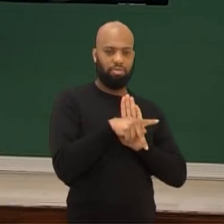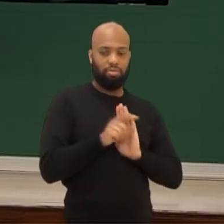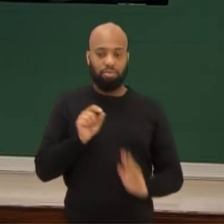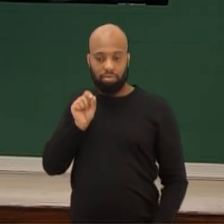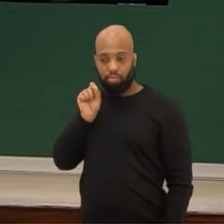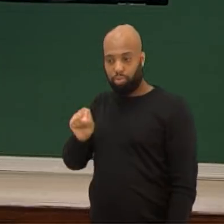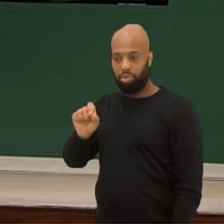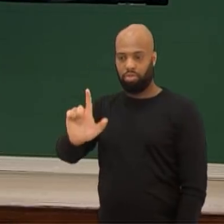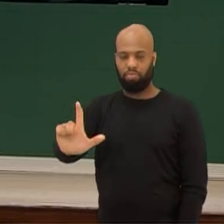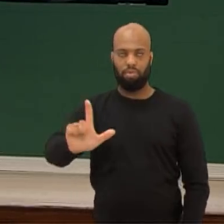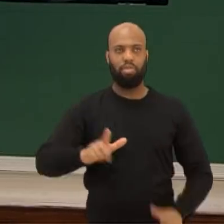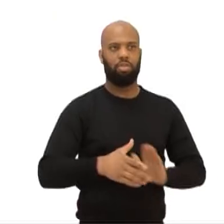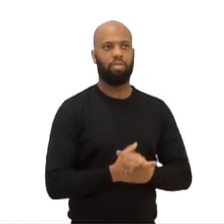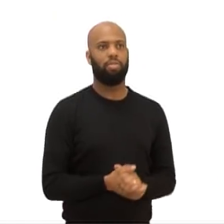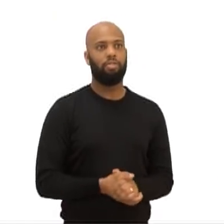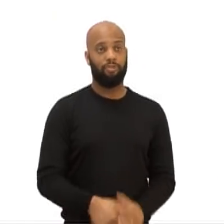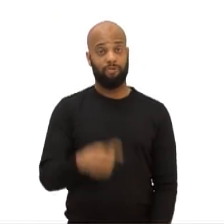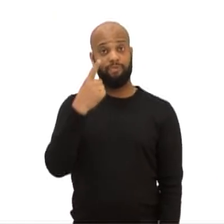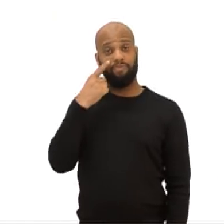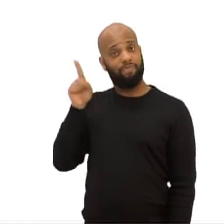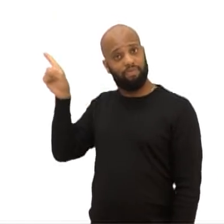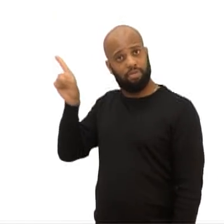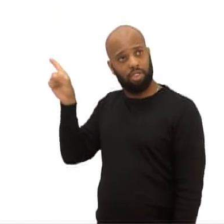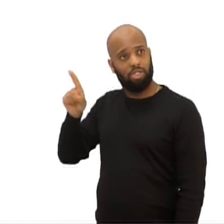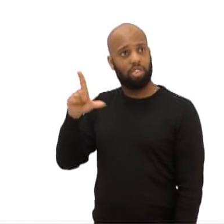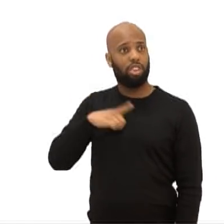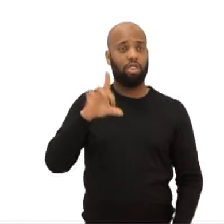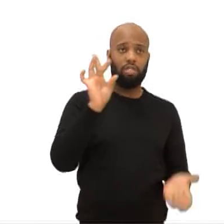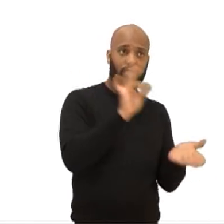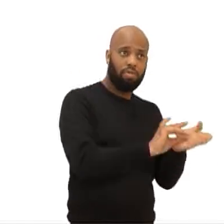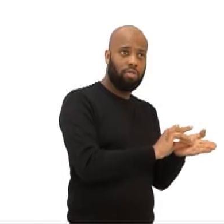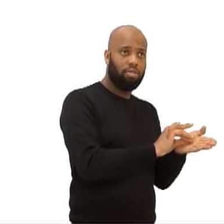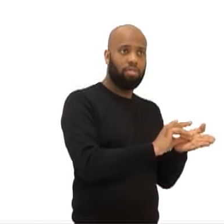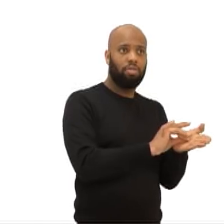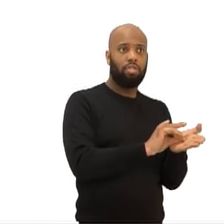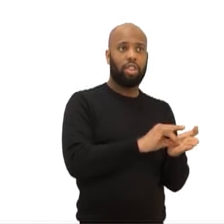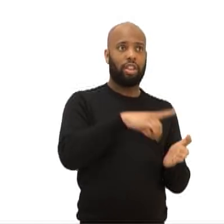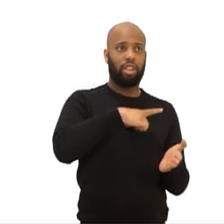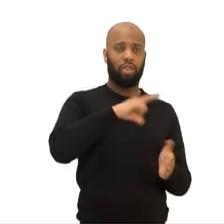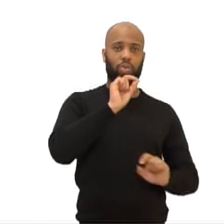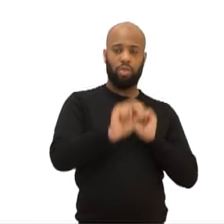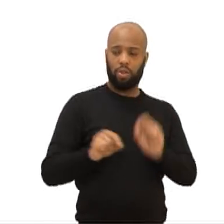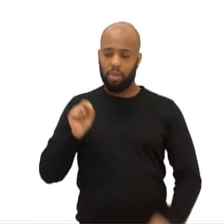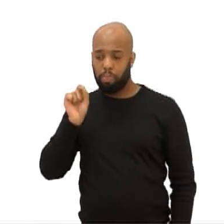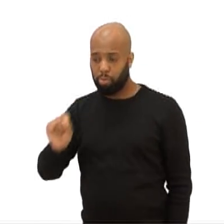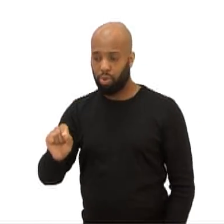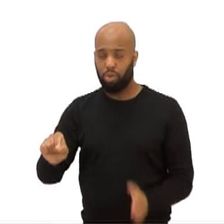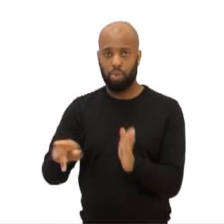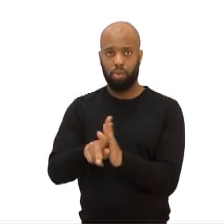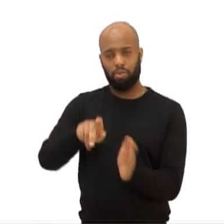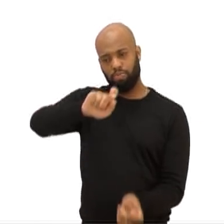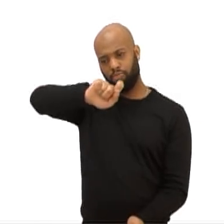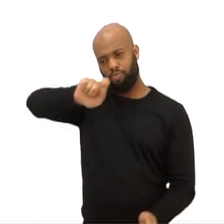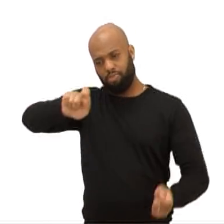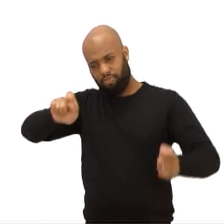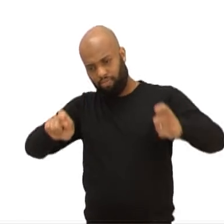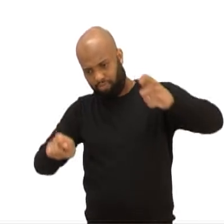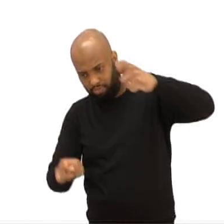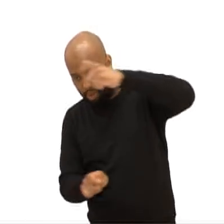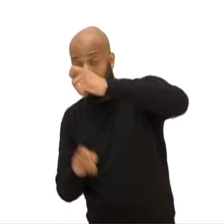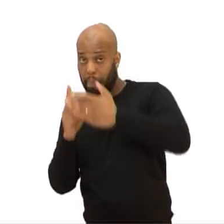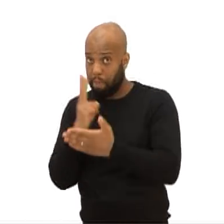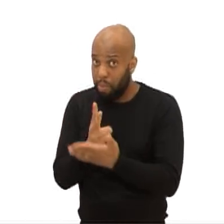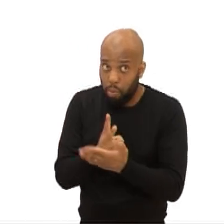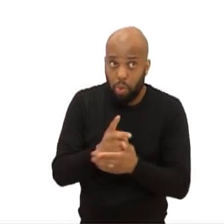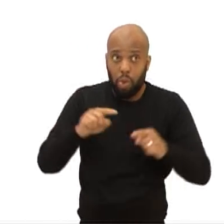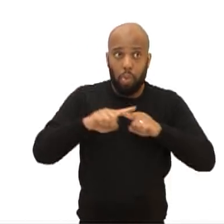L. Veja que a figura aqui, a original, ela mantém o ponto de rotação ali e